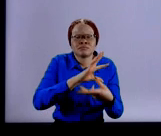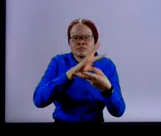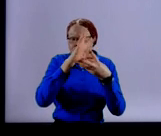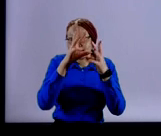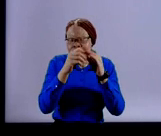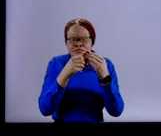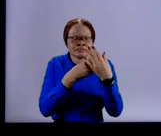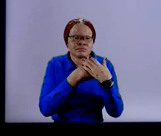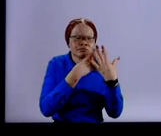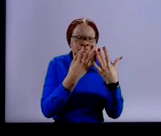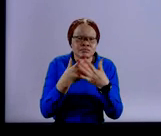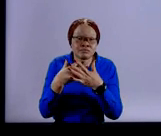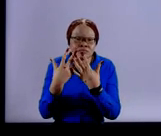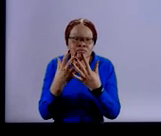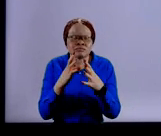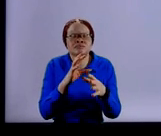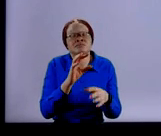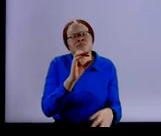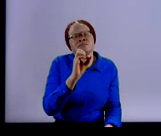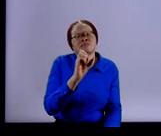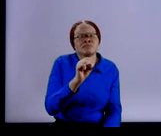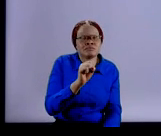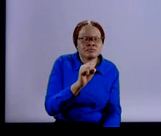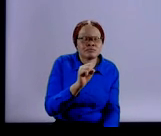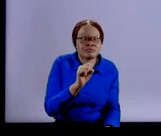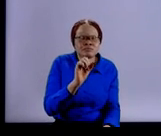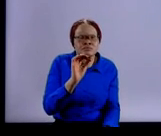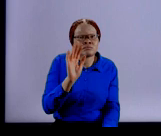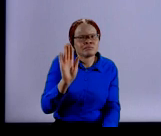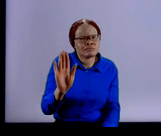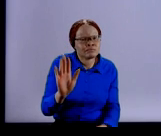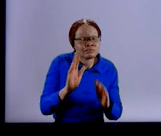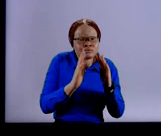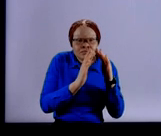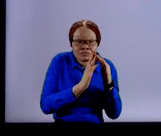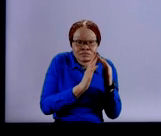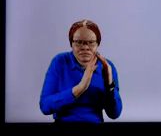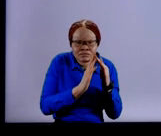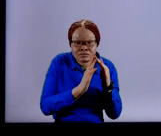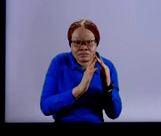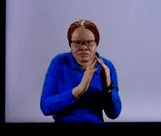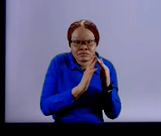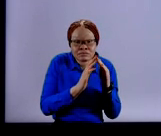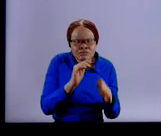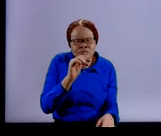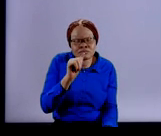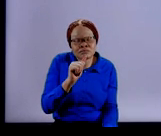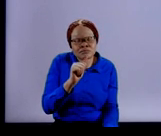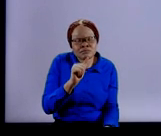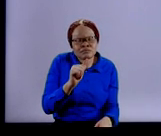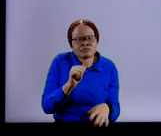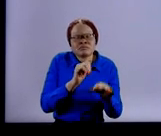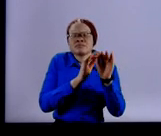o todos os dias os a sua casinha o artigo é